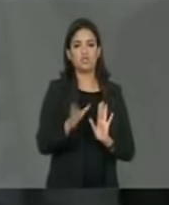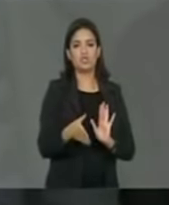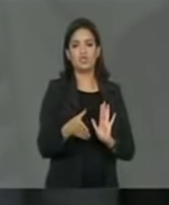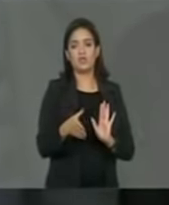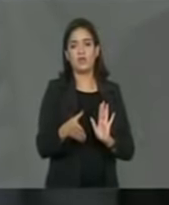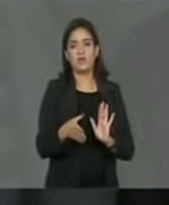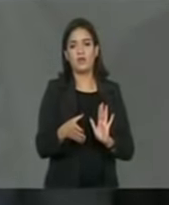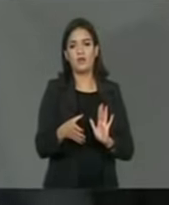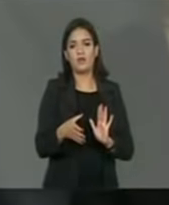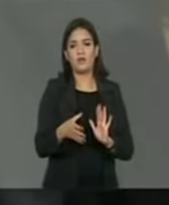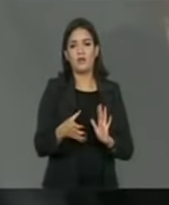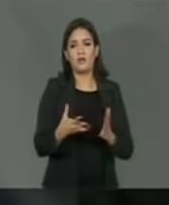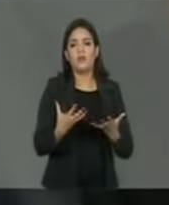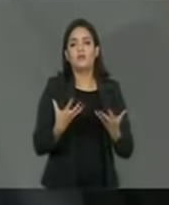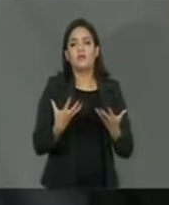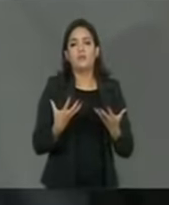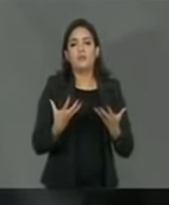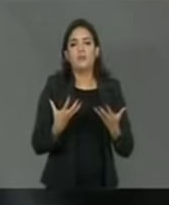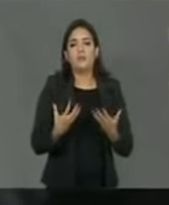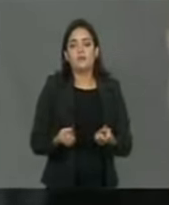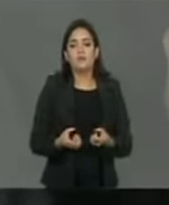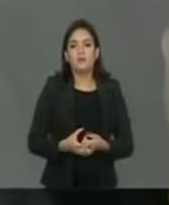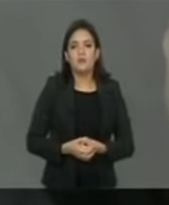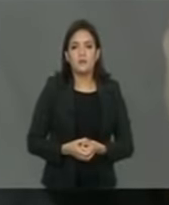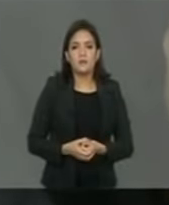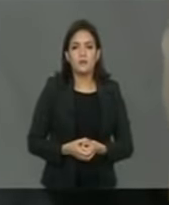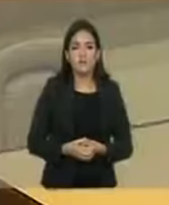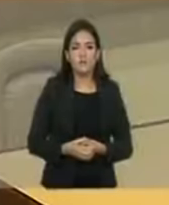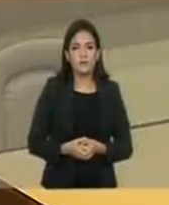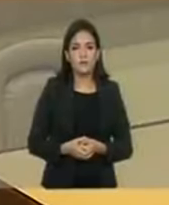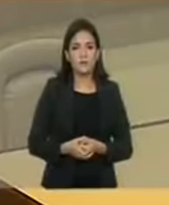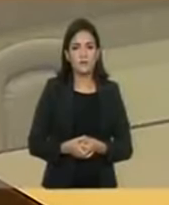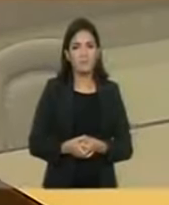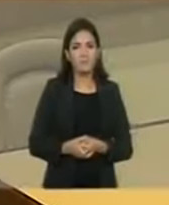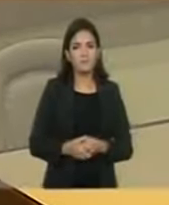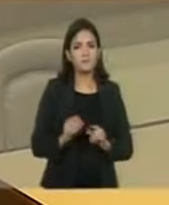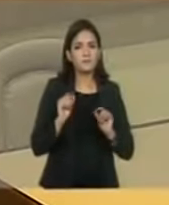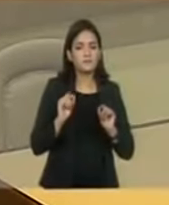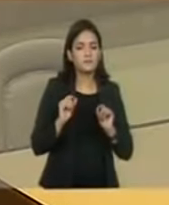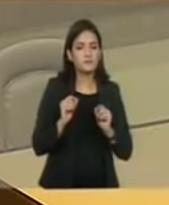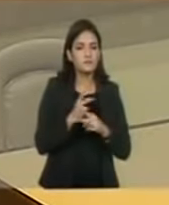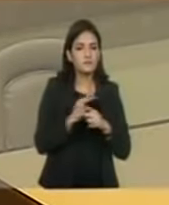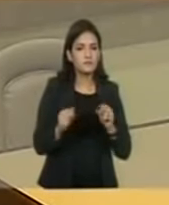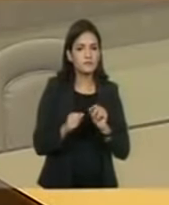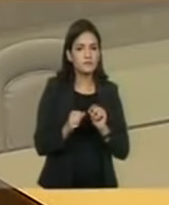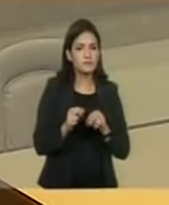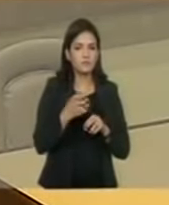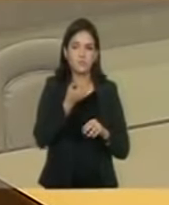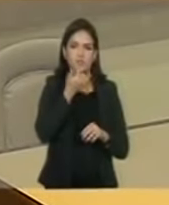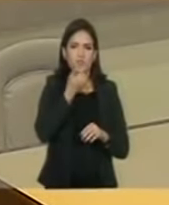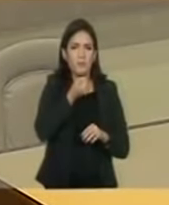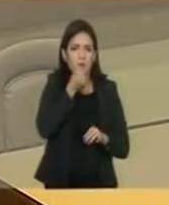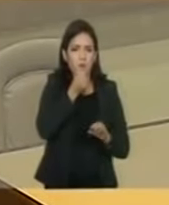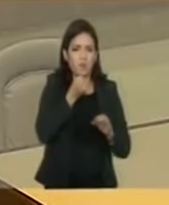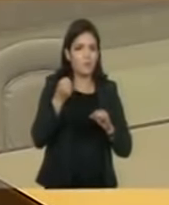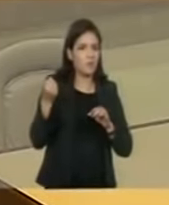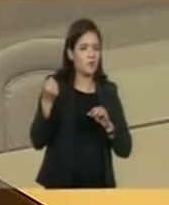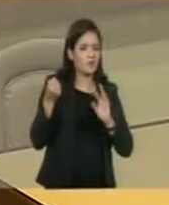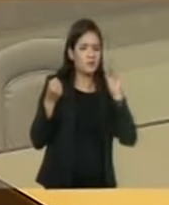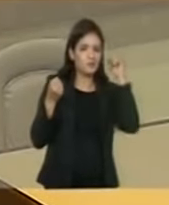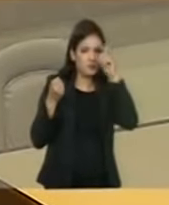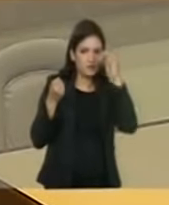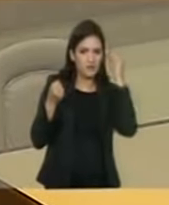digamos melhor recente iniciativa tomada não só mostra também que é possível fazer a partir de